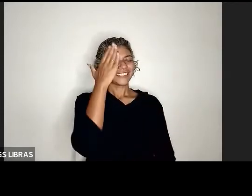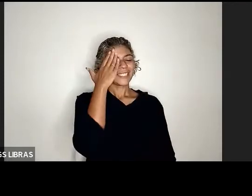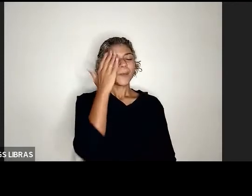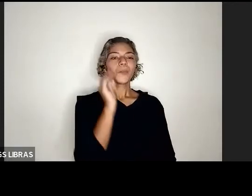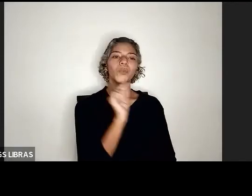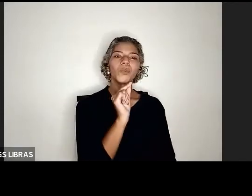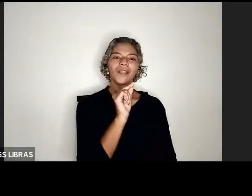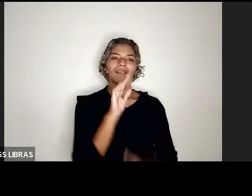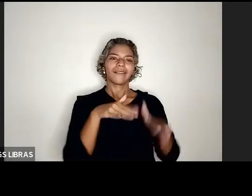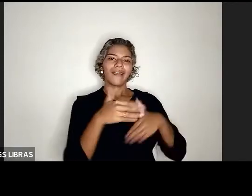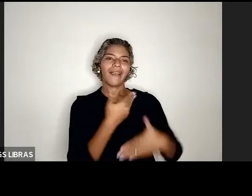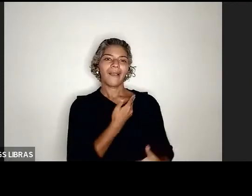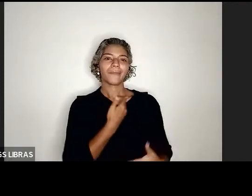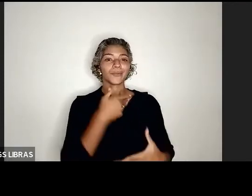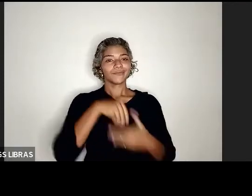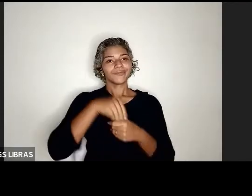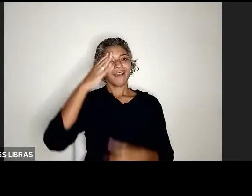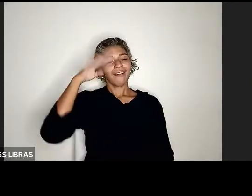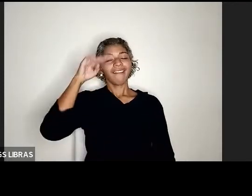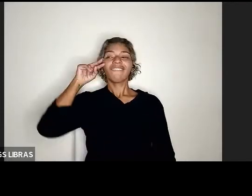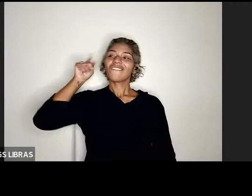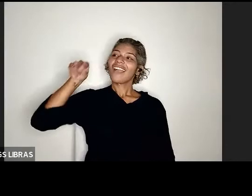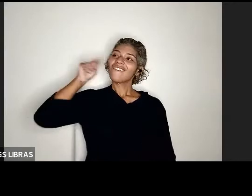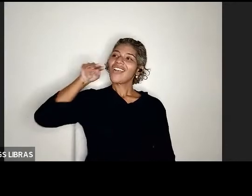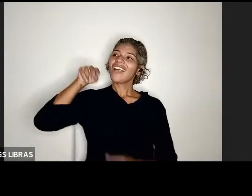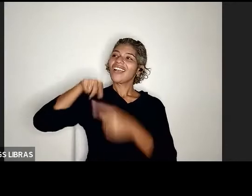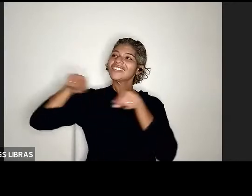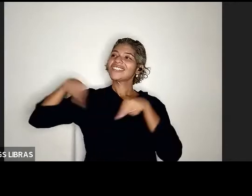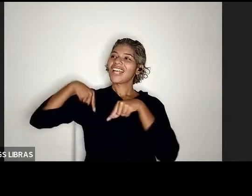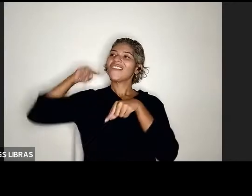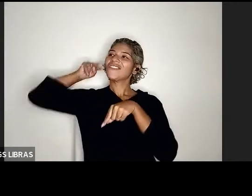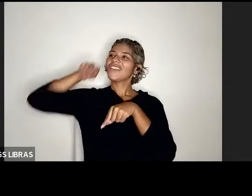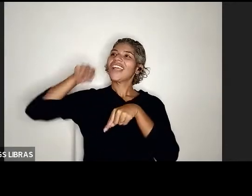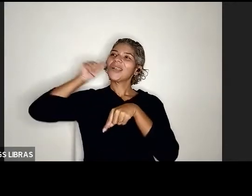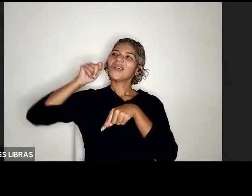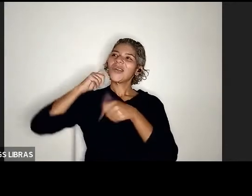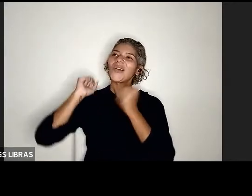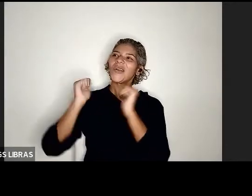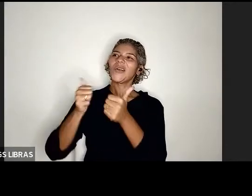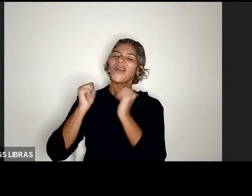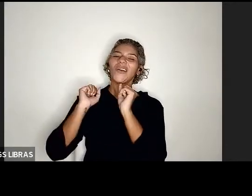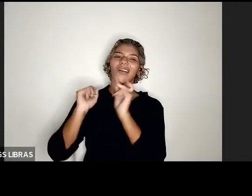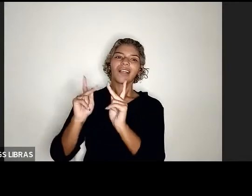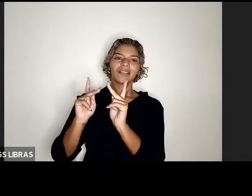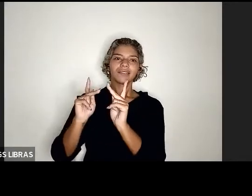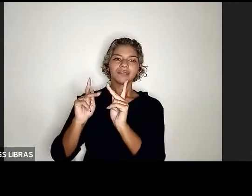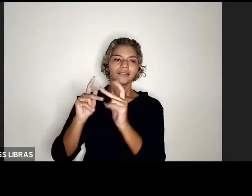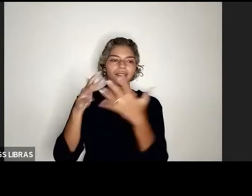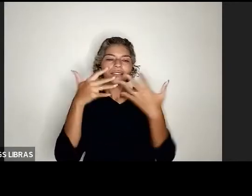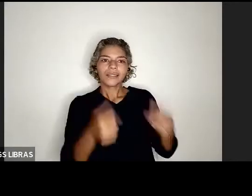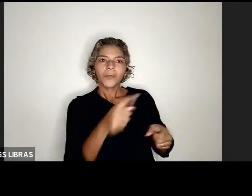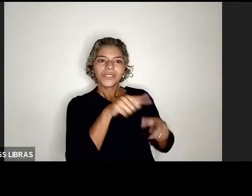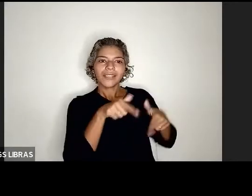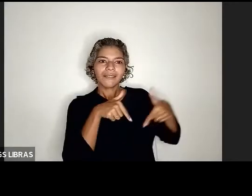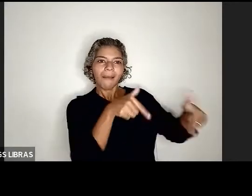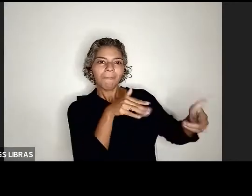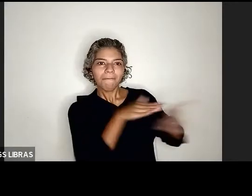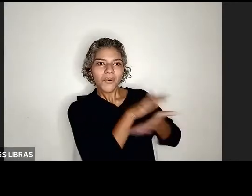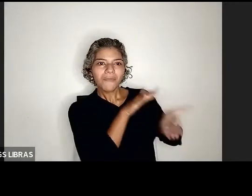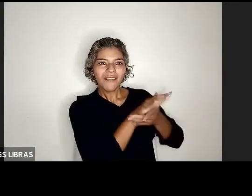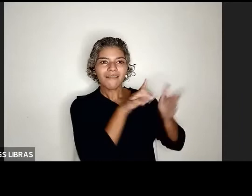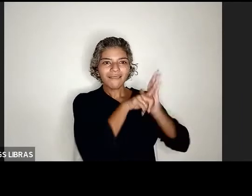gente lá na sala de aula, mas têm muita dificuldade em nos encontrar em outros lugares de poder no ambiente acadêmico, né?